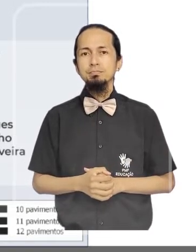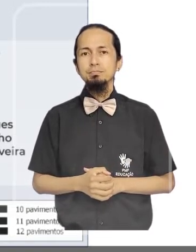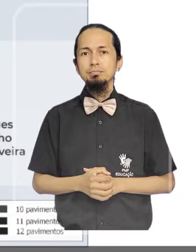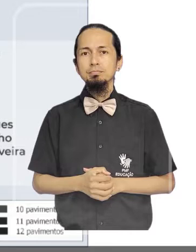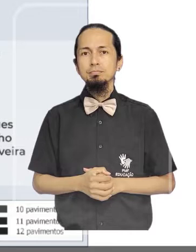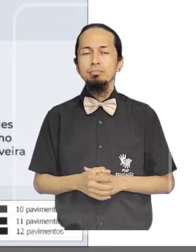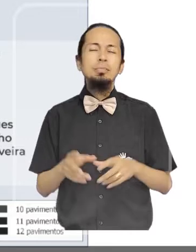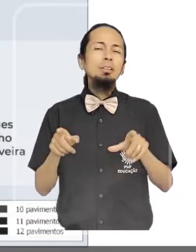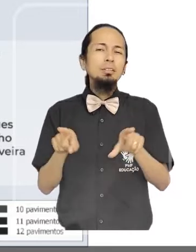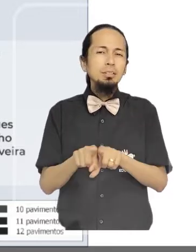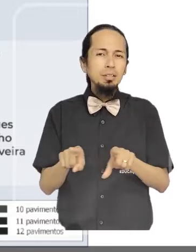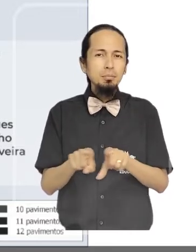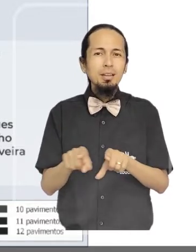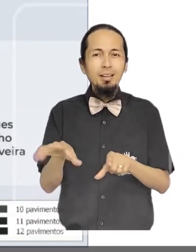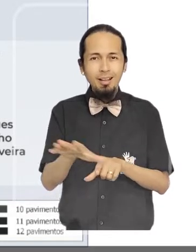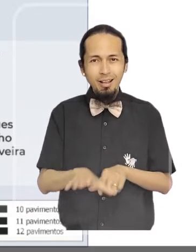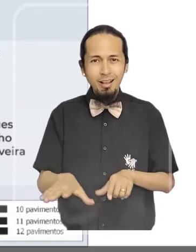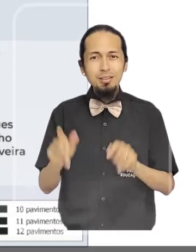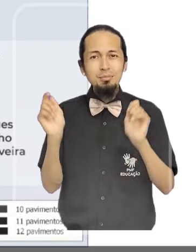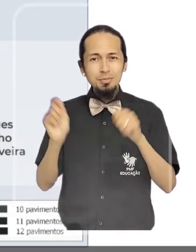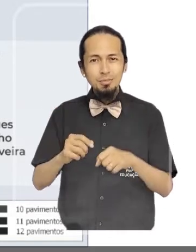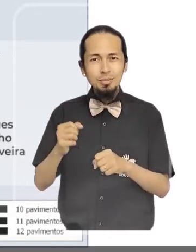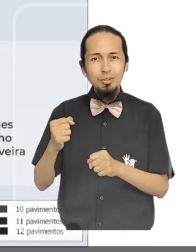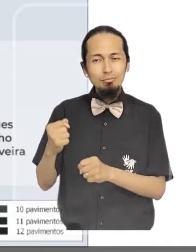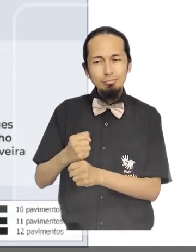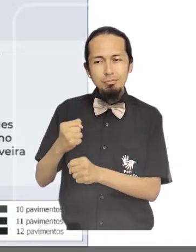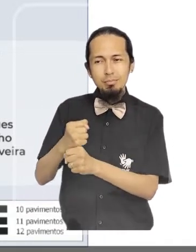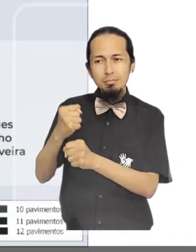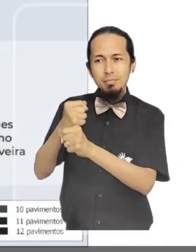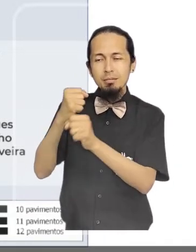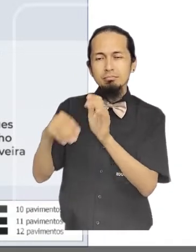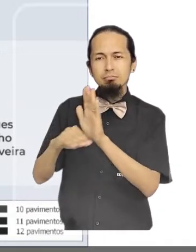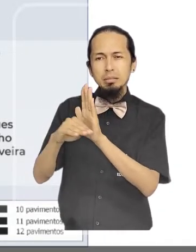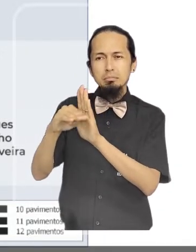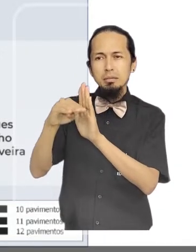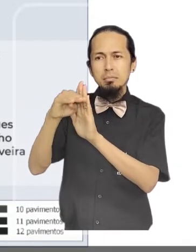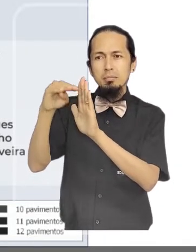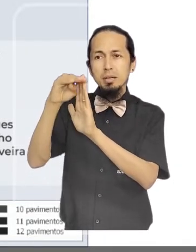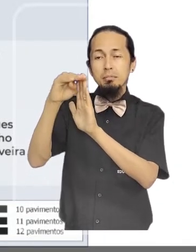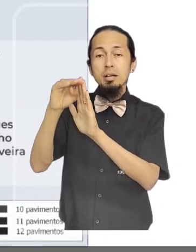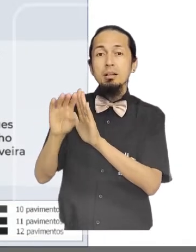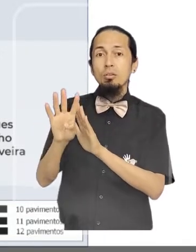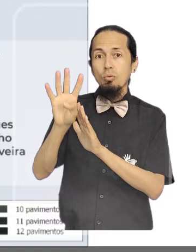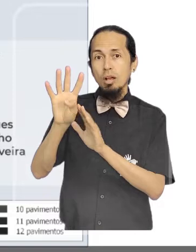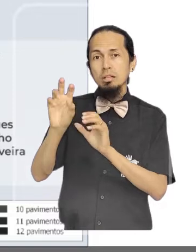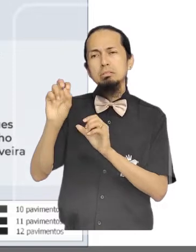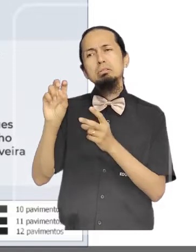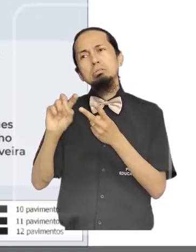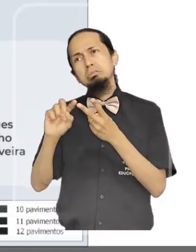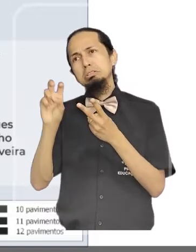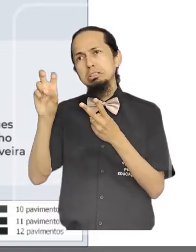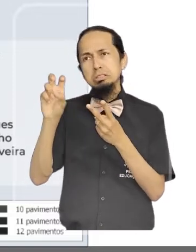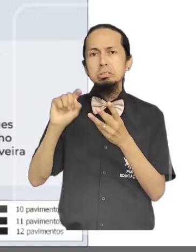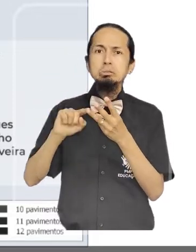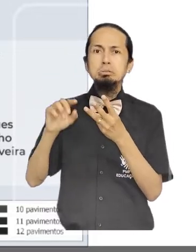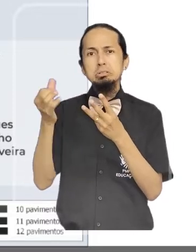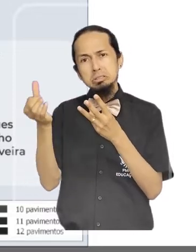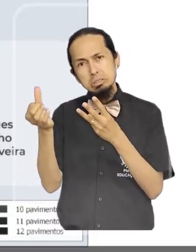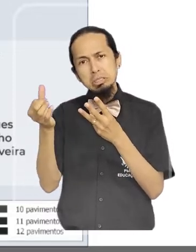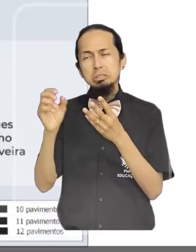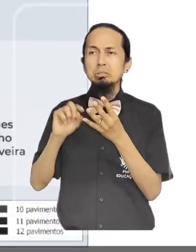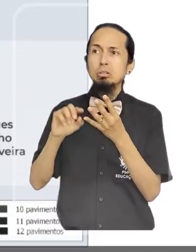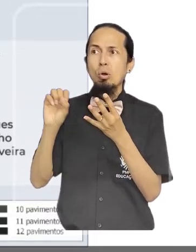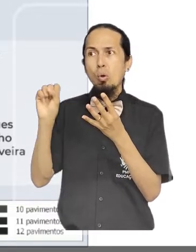com os incentivos. Da mesma forma, áreas onde é permitida a construção de no máximo 4,